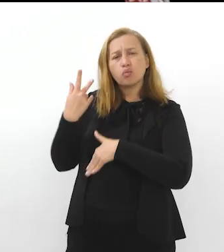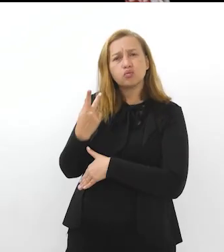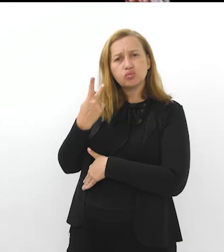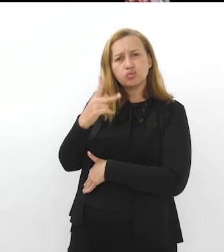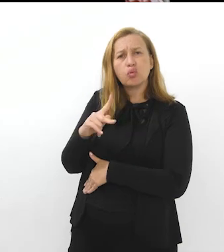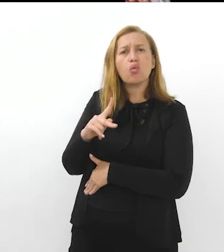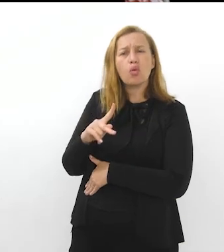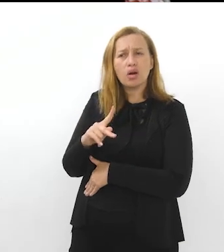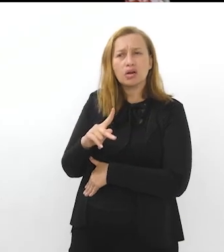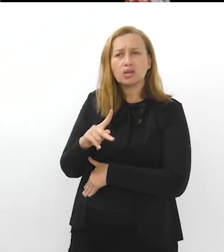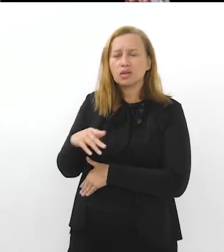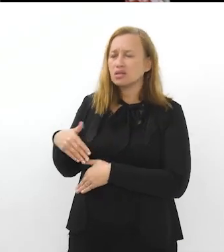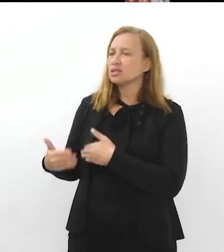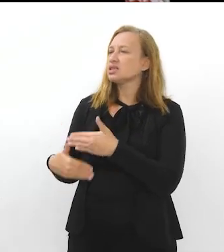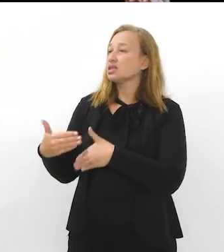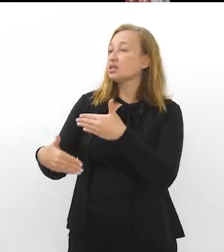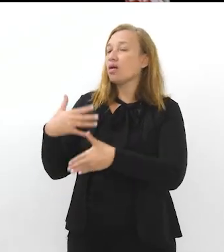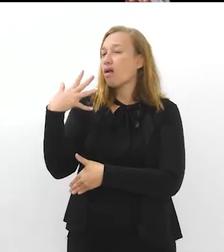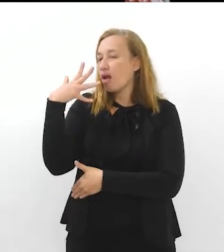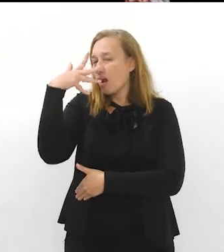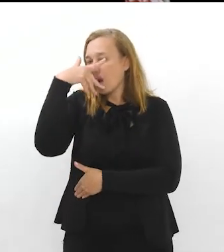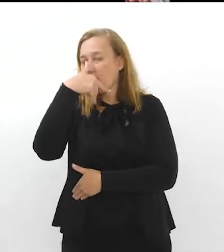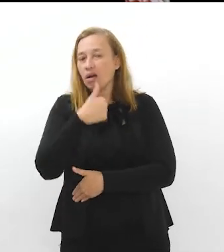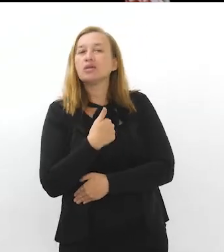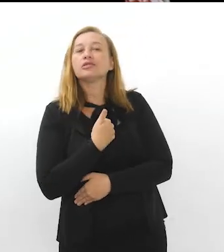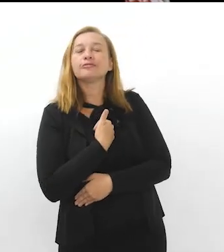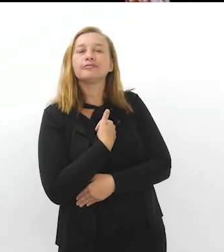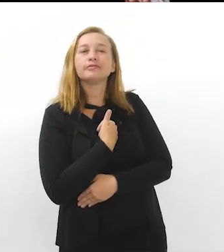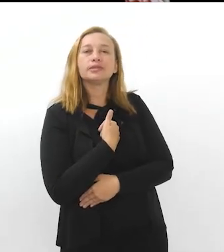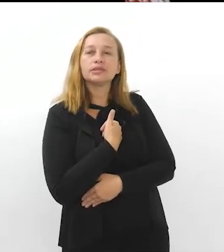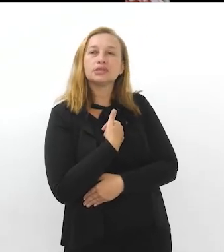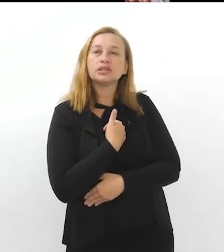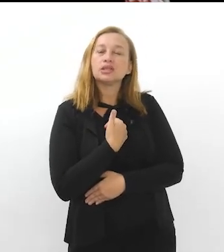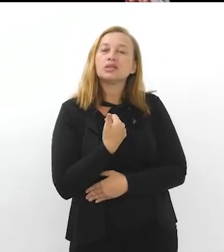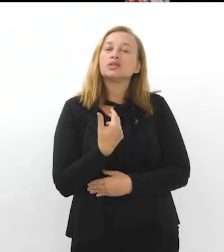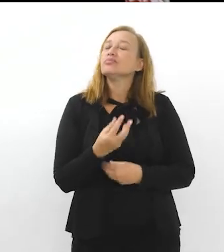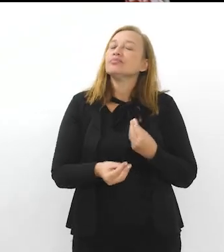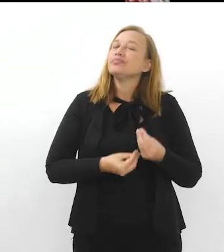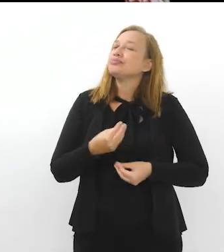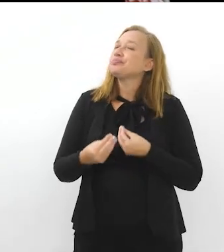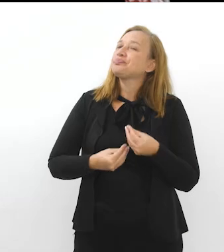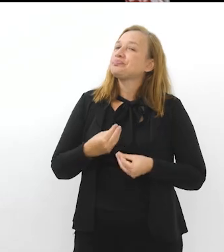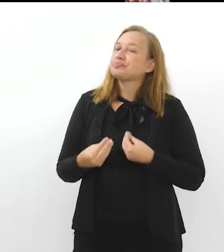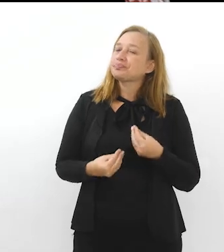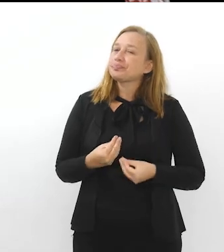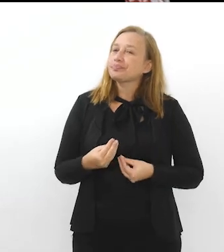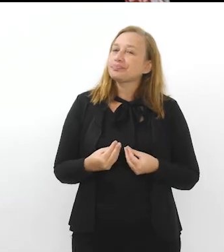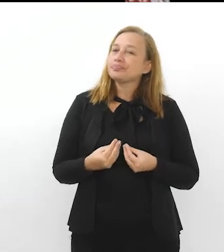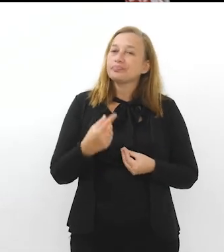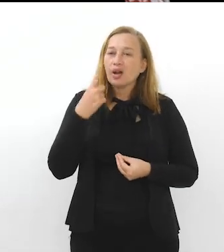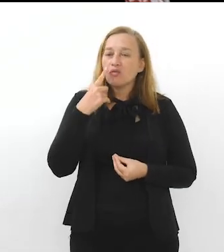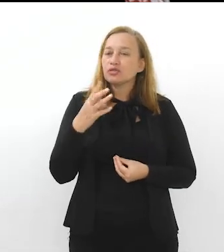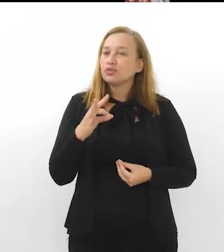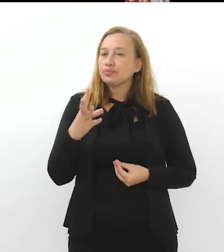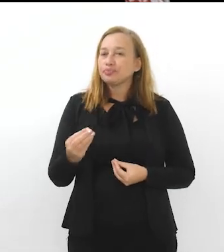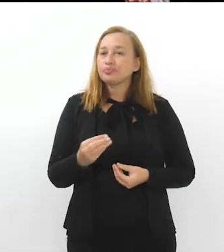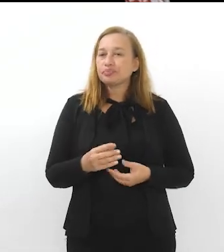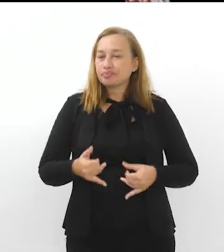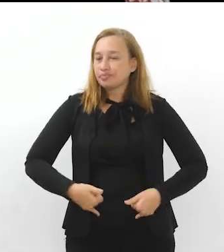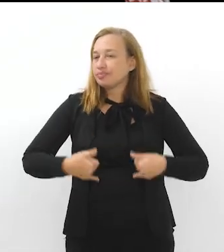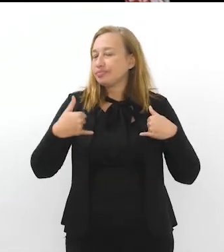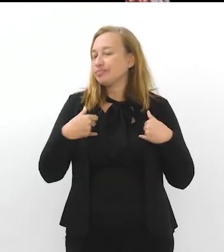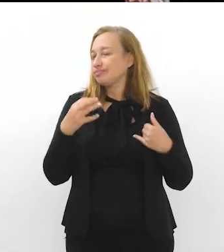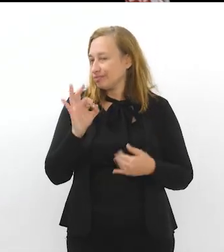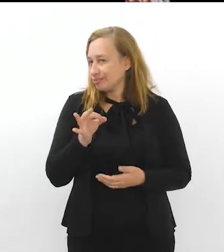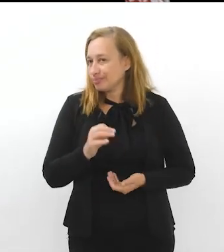essa tua evolução, né, essa tua trajetória tão bonita e tão significativa, e como é que ela, né, encara